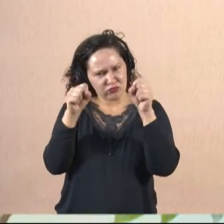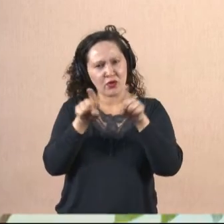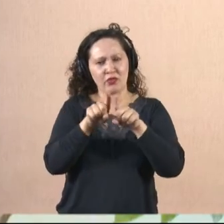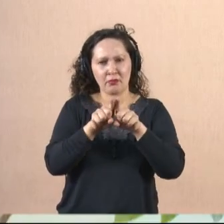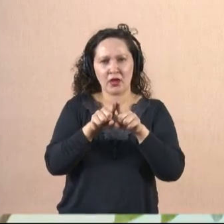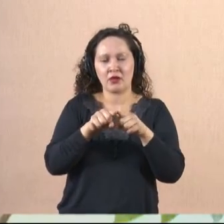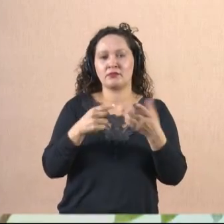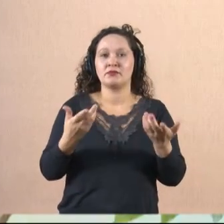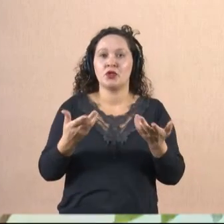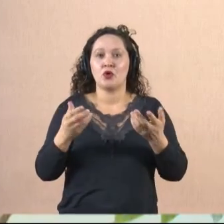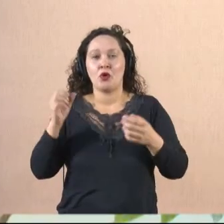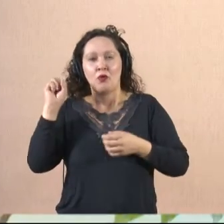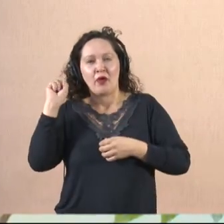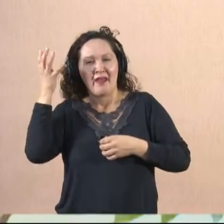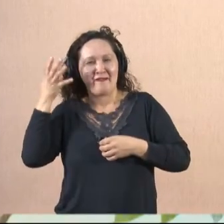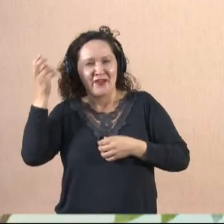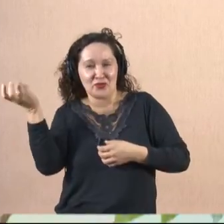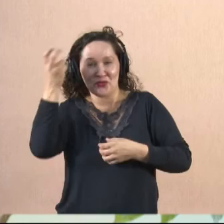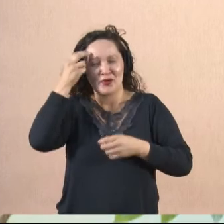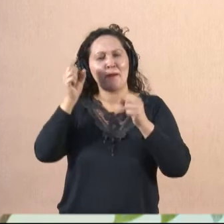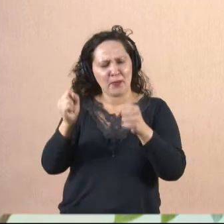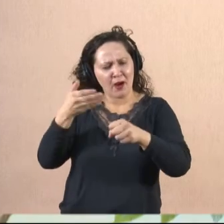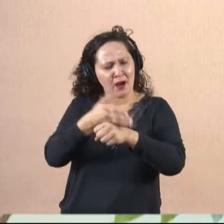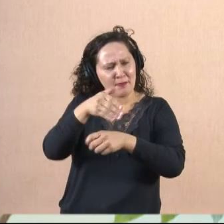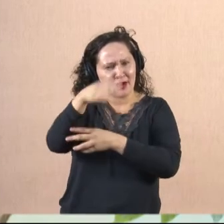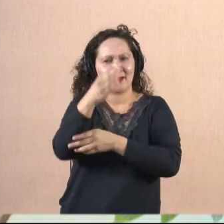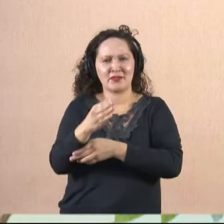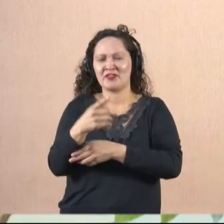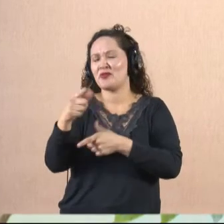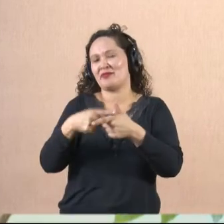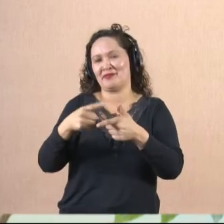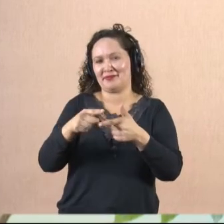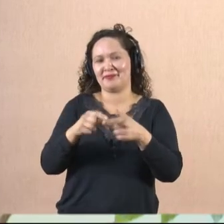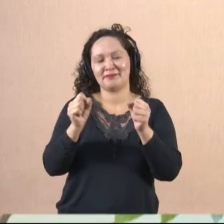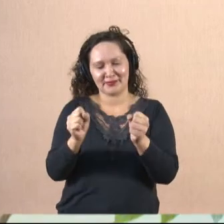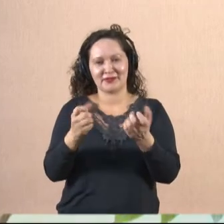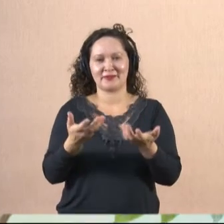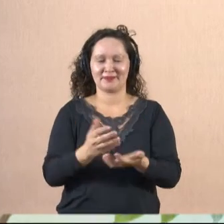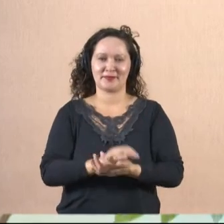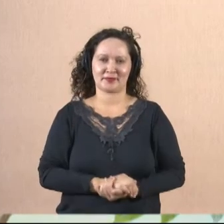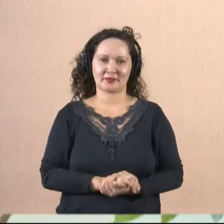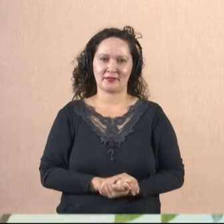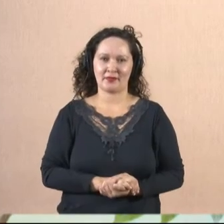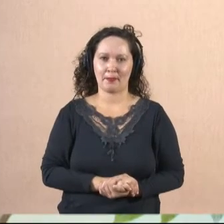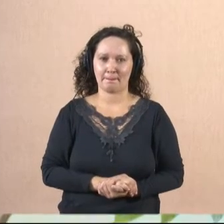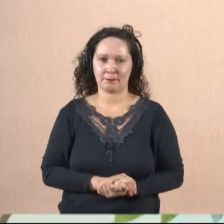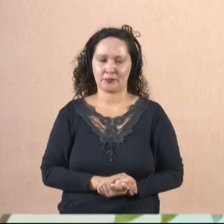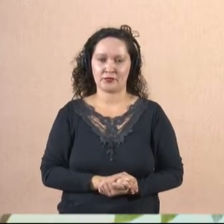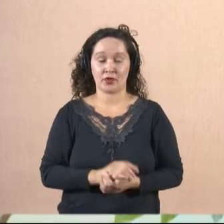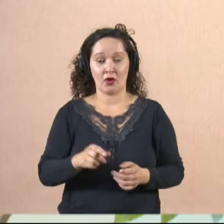os eventos culturais já podem entrar sem problema então é